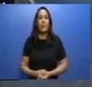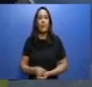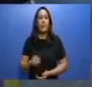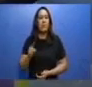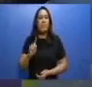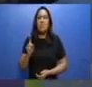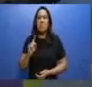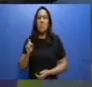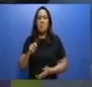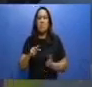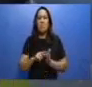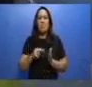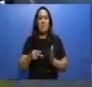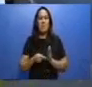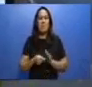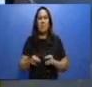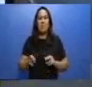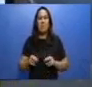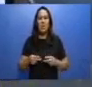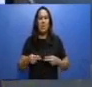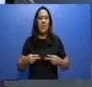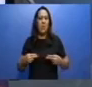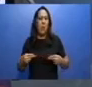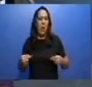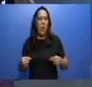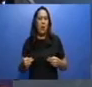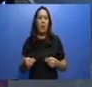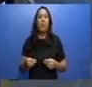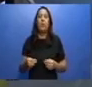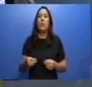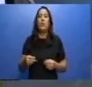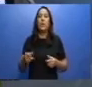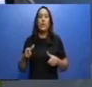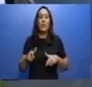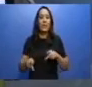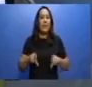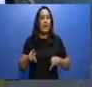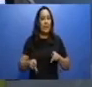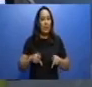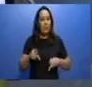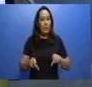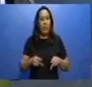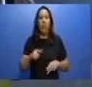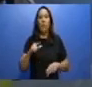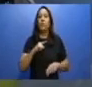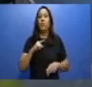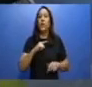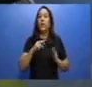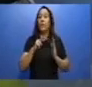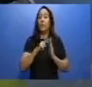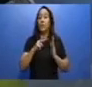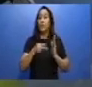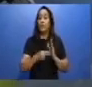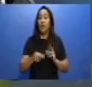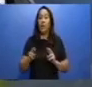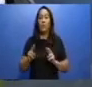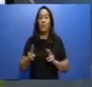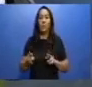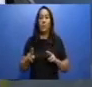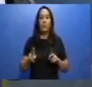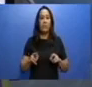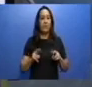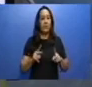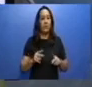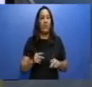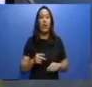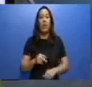coisa, não, viu? Pelo contrário, cada tribo tem sua história, cada pintura tem um significado diferente. Tem pintura para